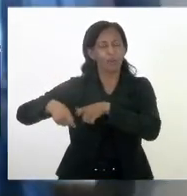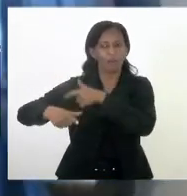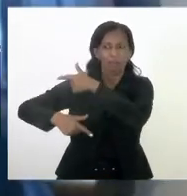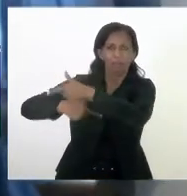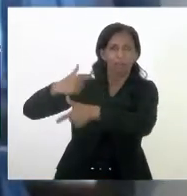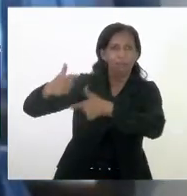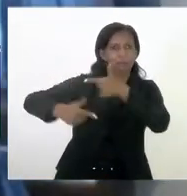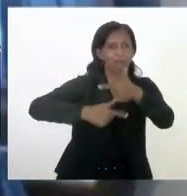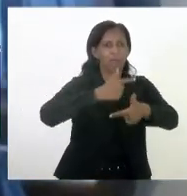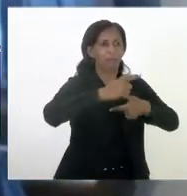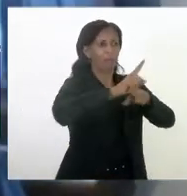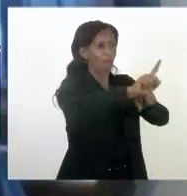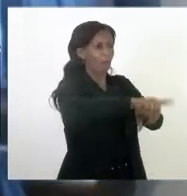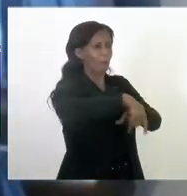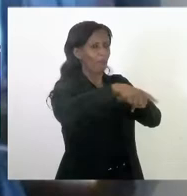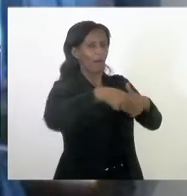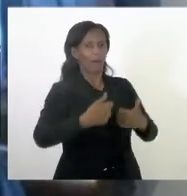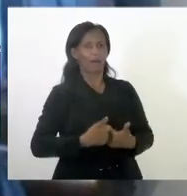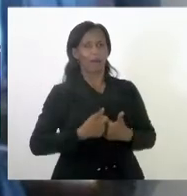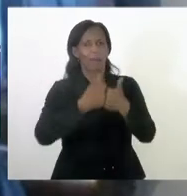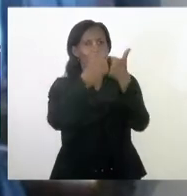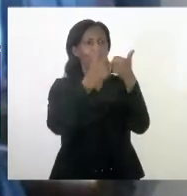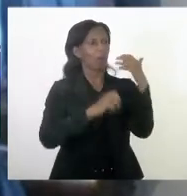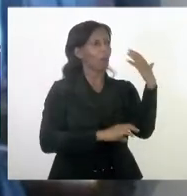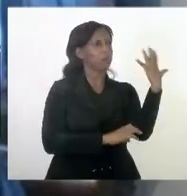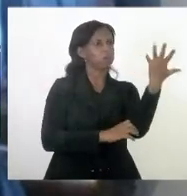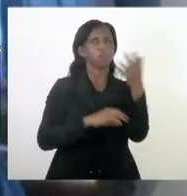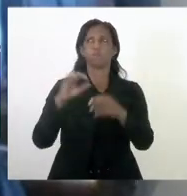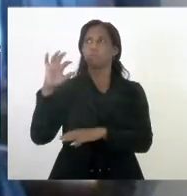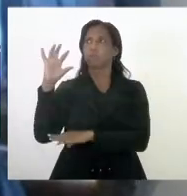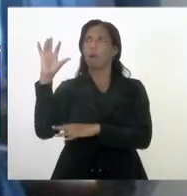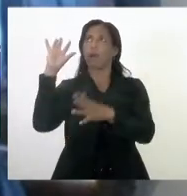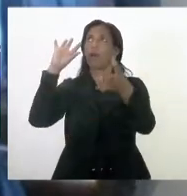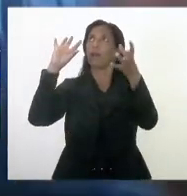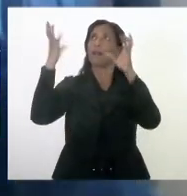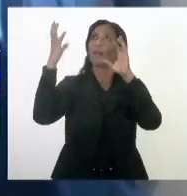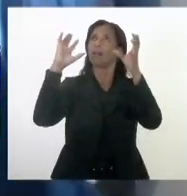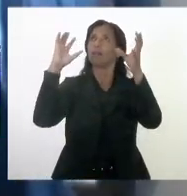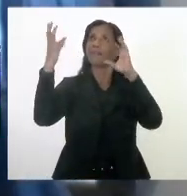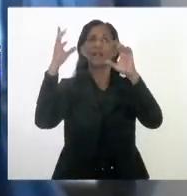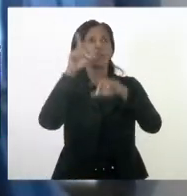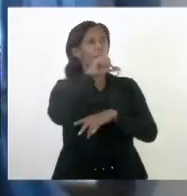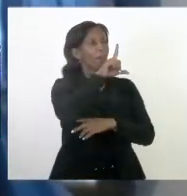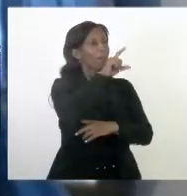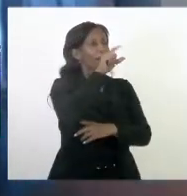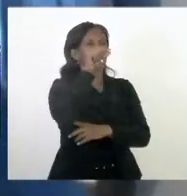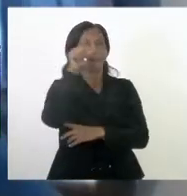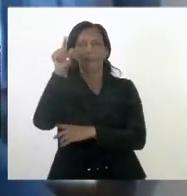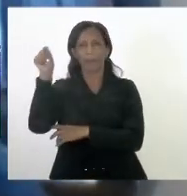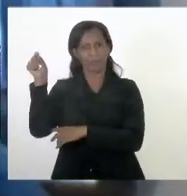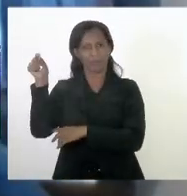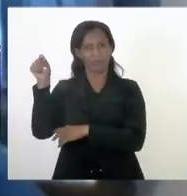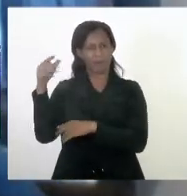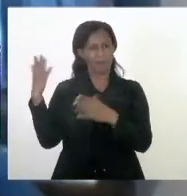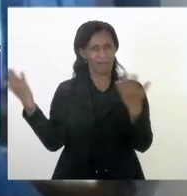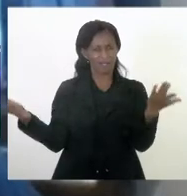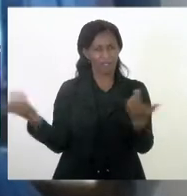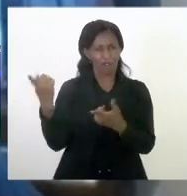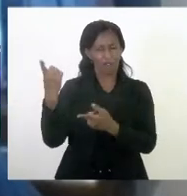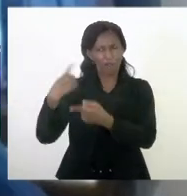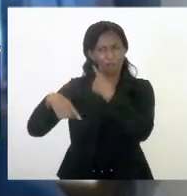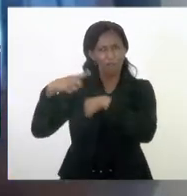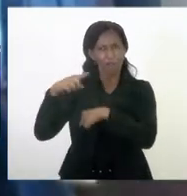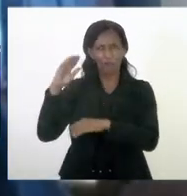né? Melhorar o clima, trazer os pássaros. E agora, a gente, com a volta da